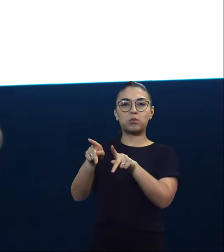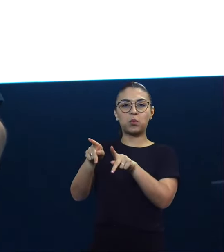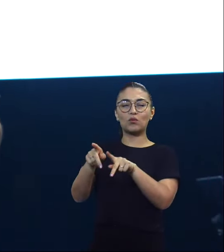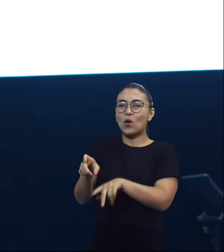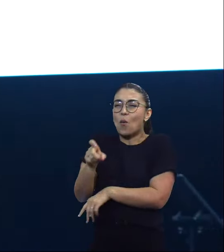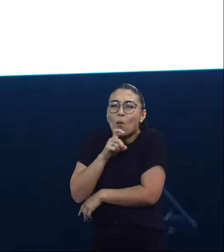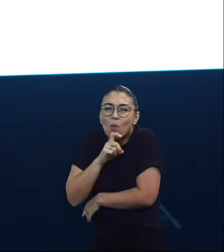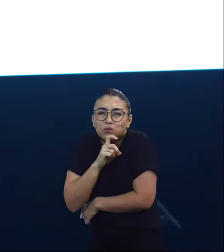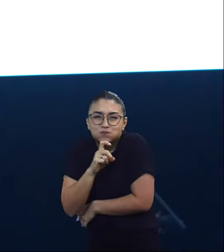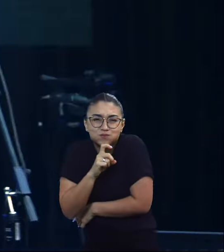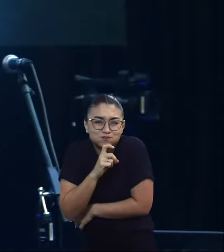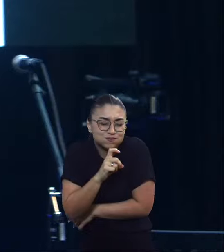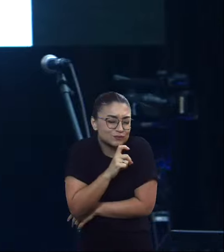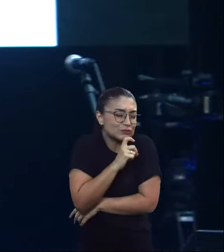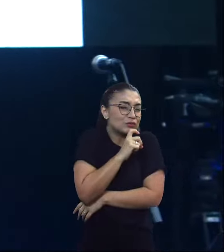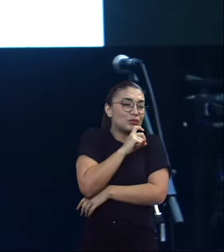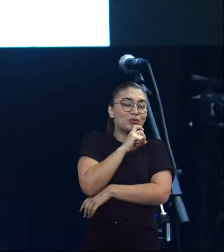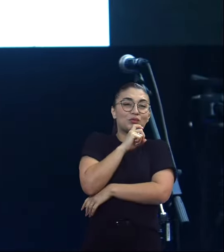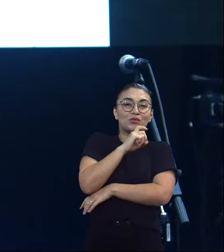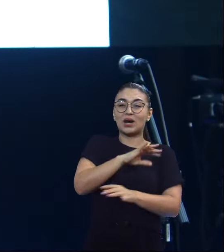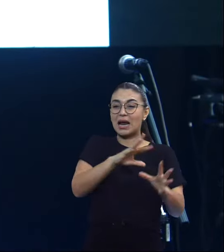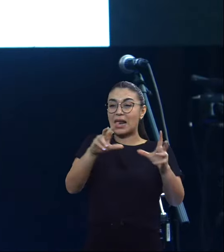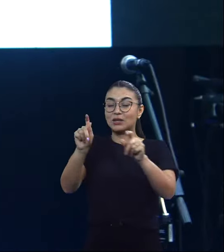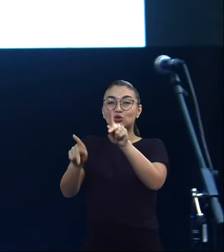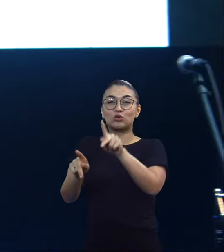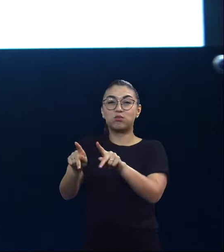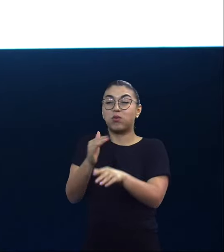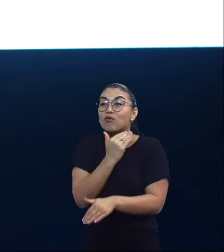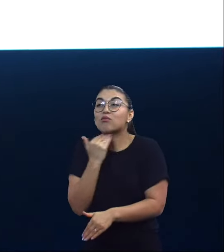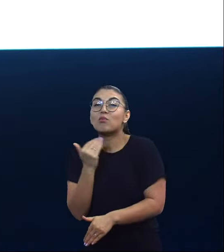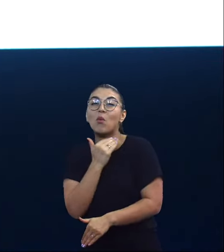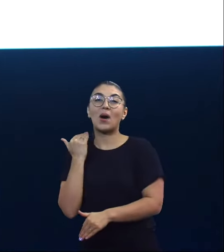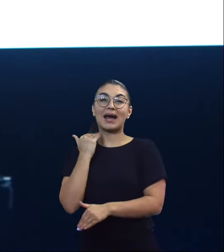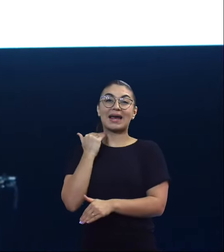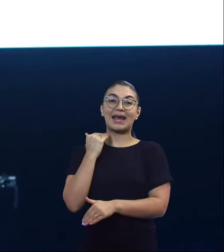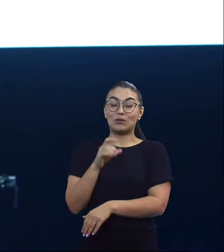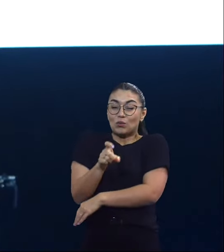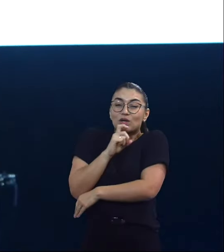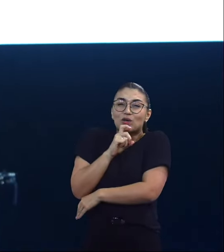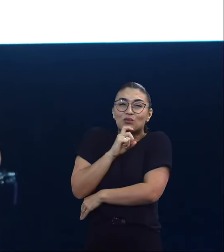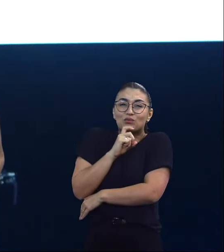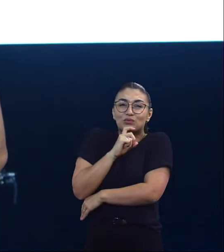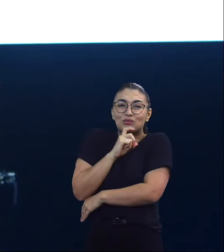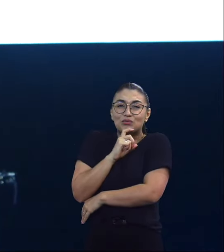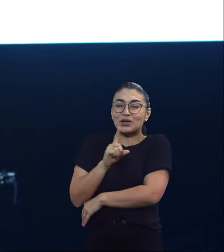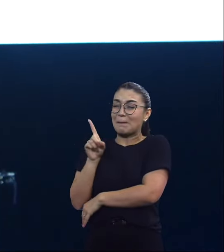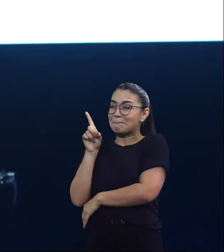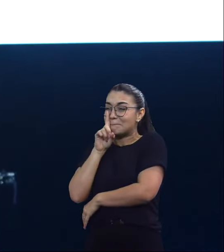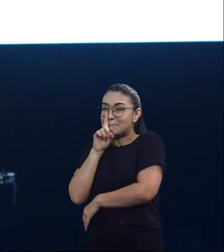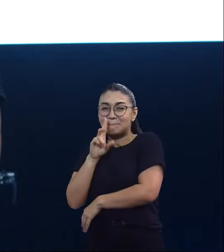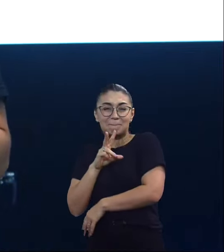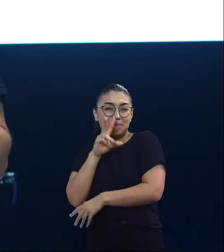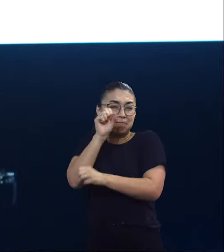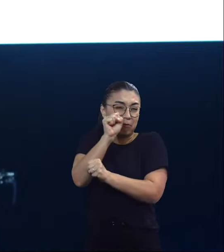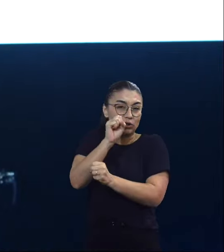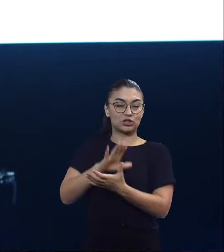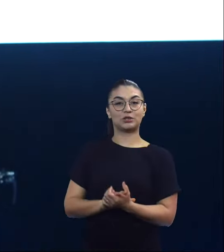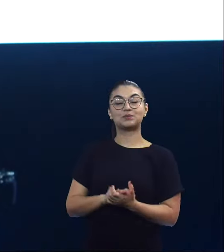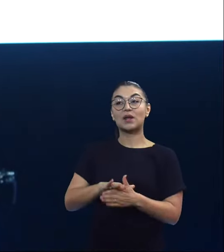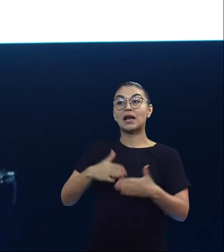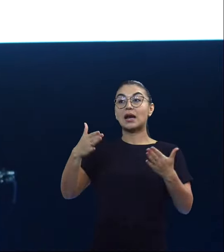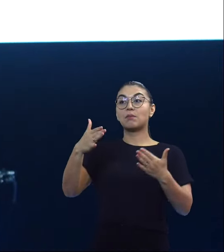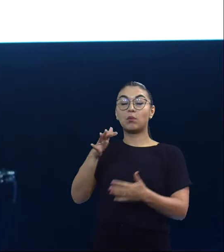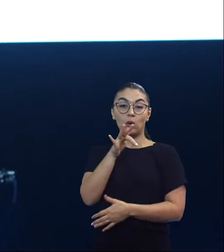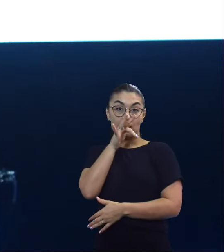muito complicado, mais da metade daquele grupo havia falecido, porque o inverno tinha sido muito rigoroso. Na primavera, alguns índios